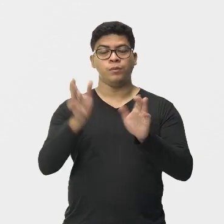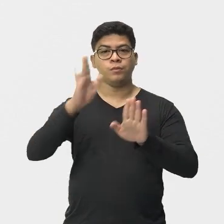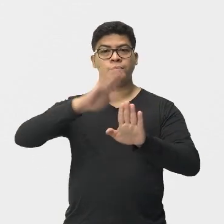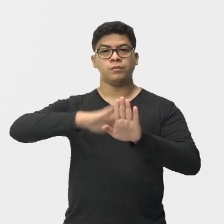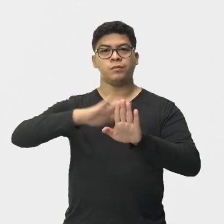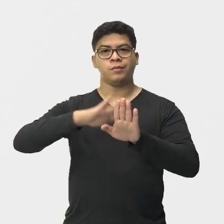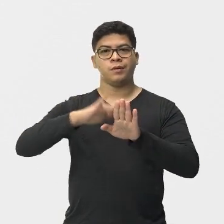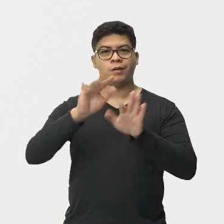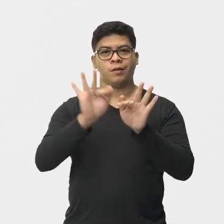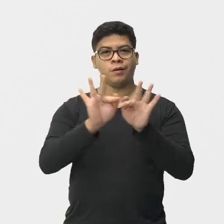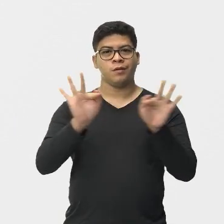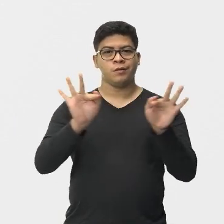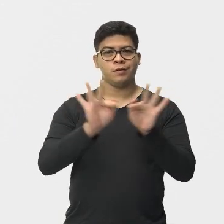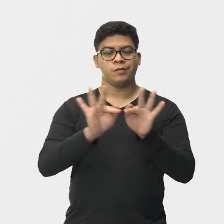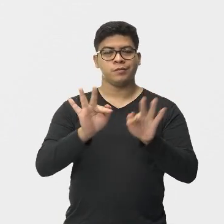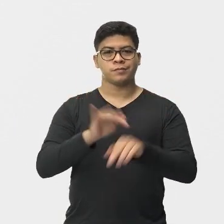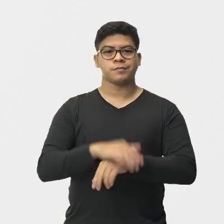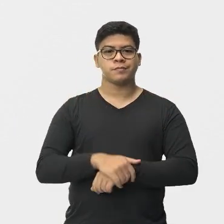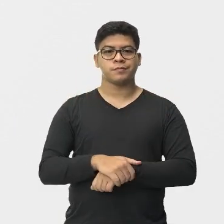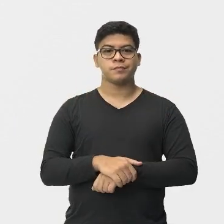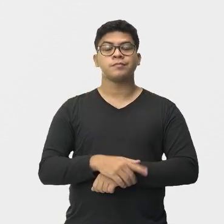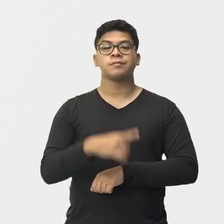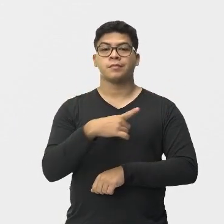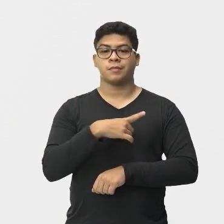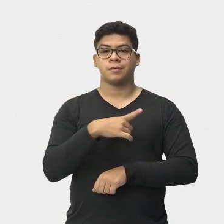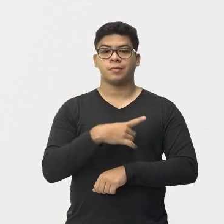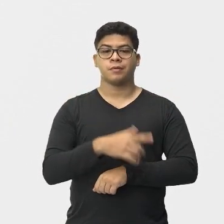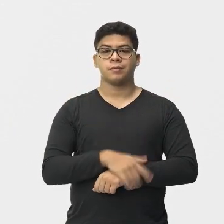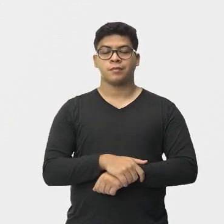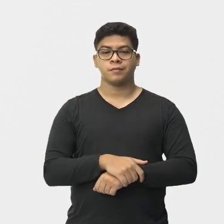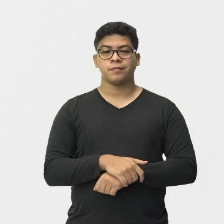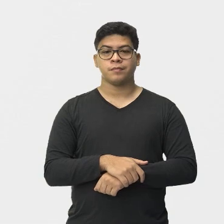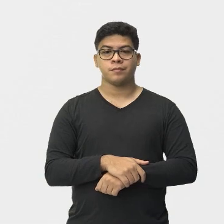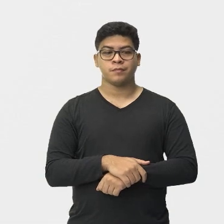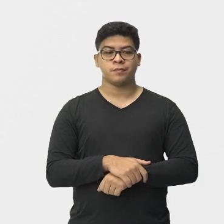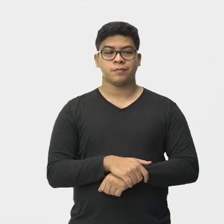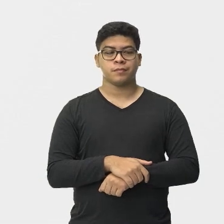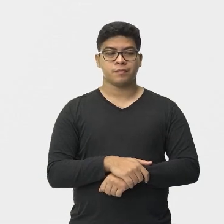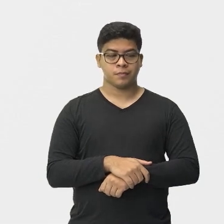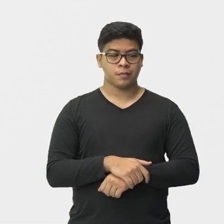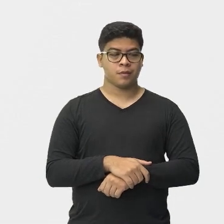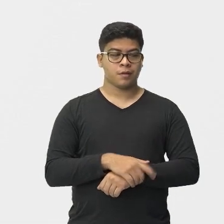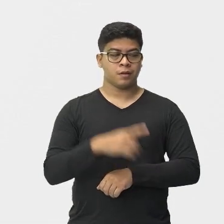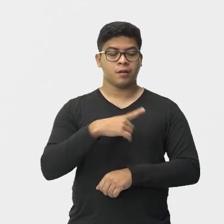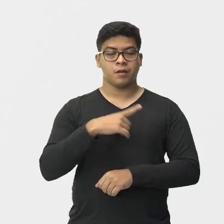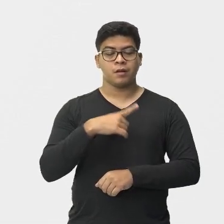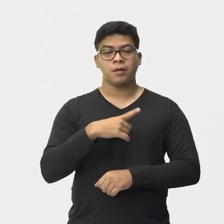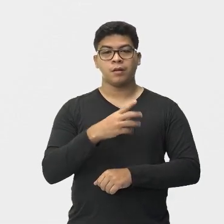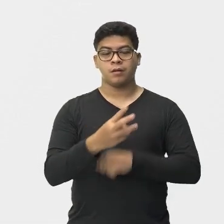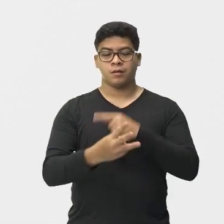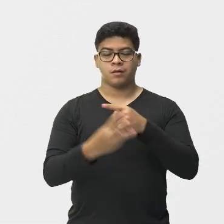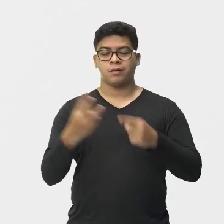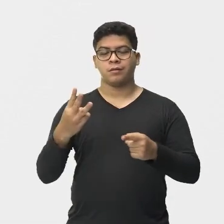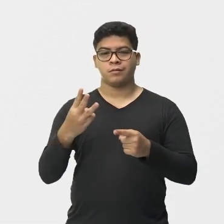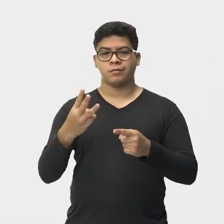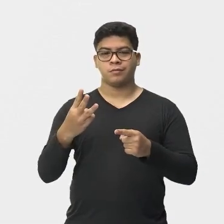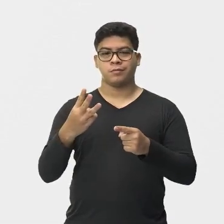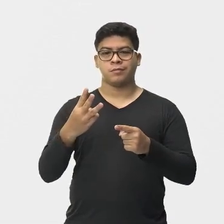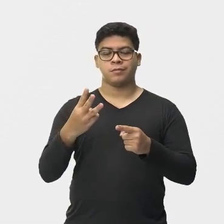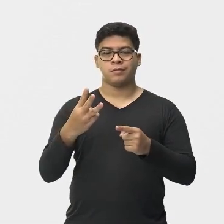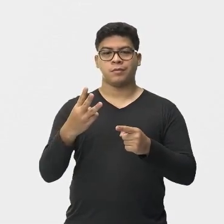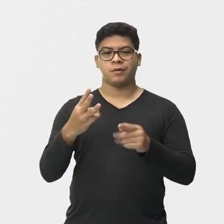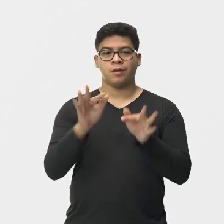seguintes, tá certo? Então, temos aqui o exemplo, né? E temos as 3 frases. Vamos às